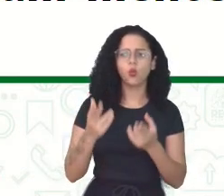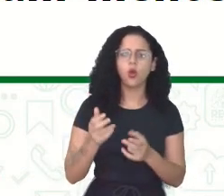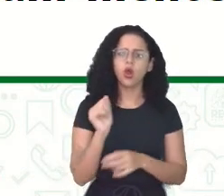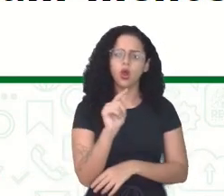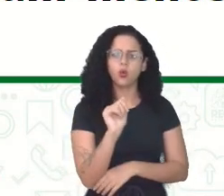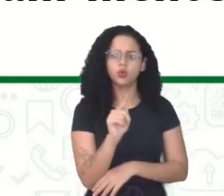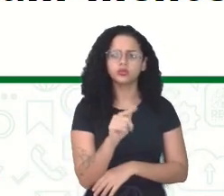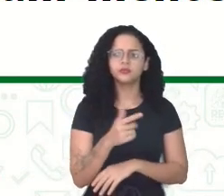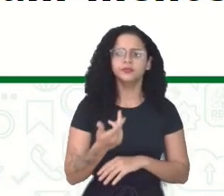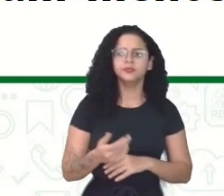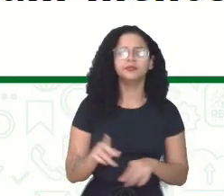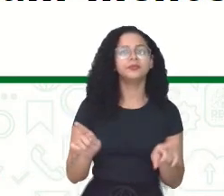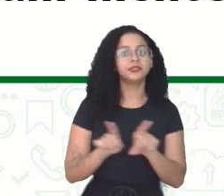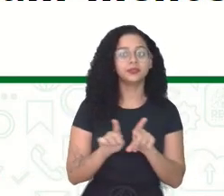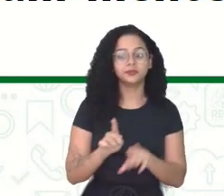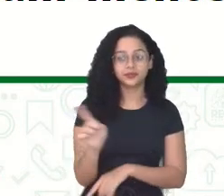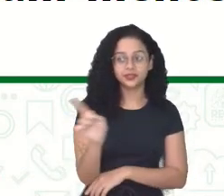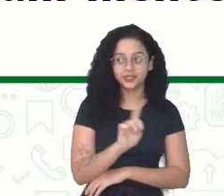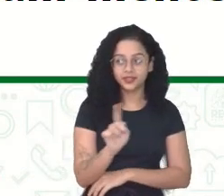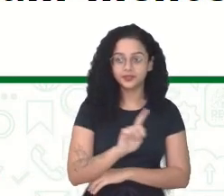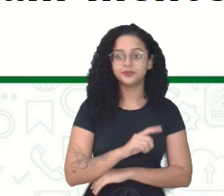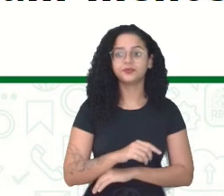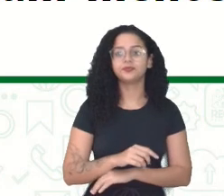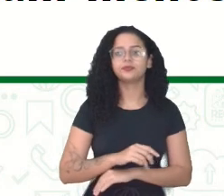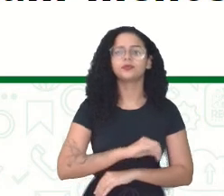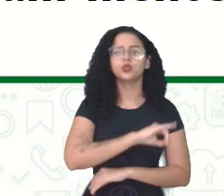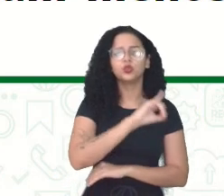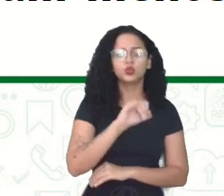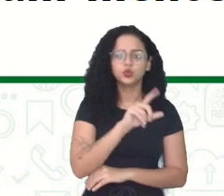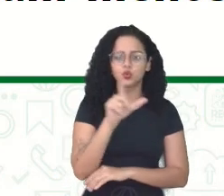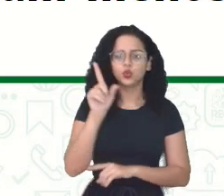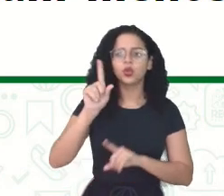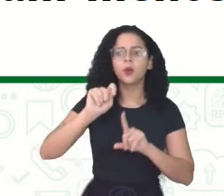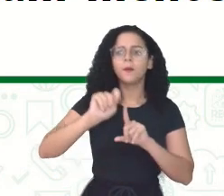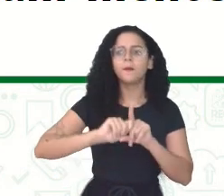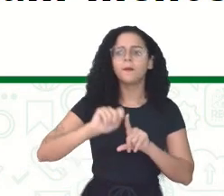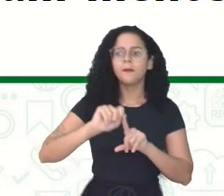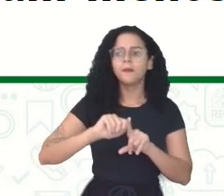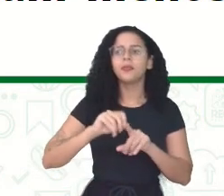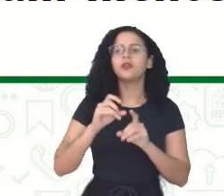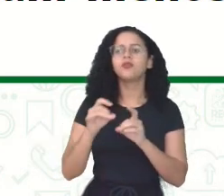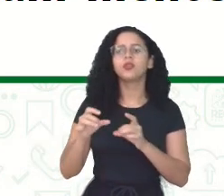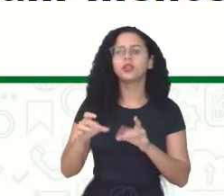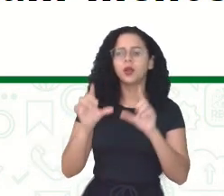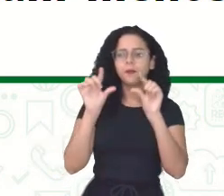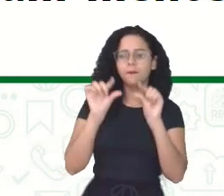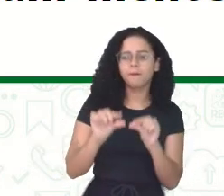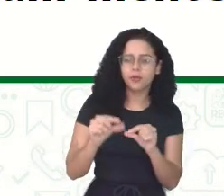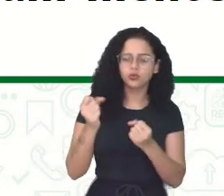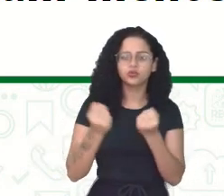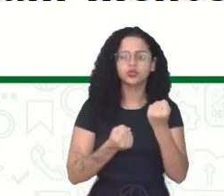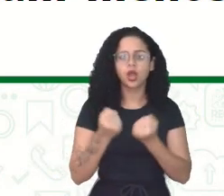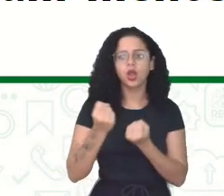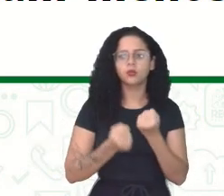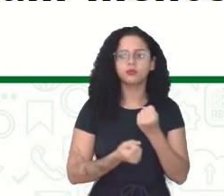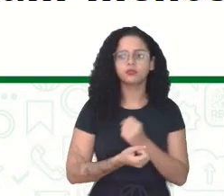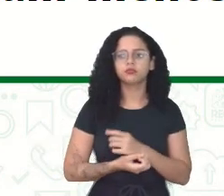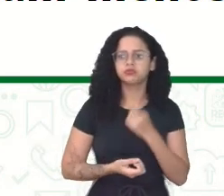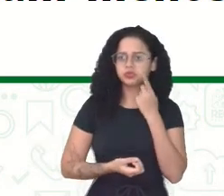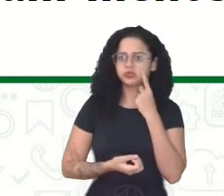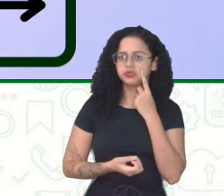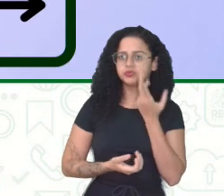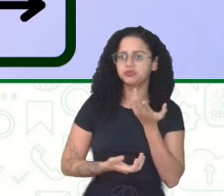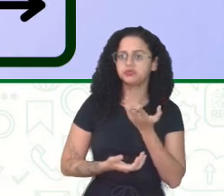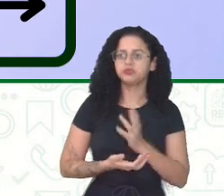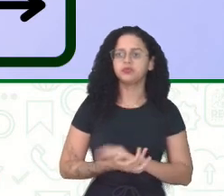agosto? Também não. E julho foi o mês no qual se venderam menos carros? Vamos ver